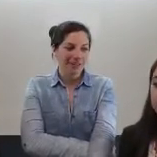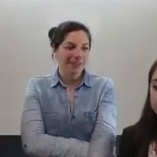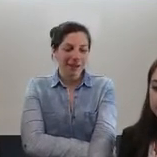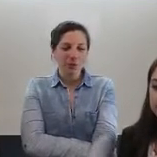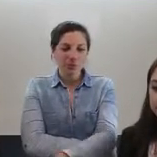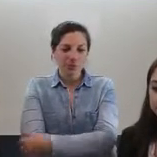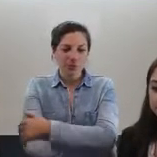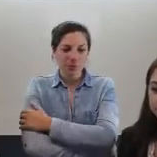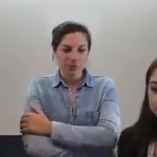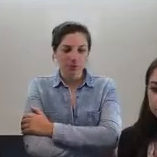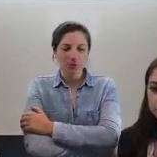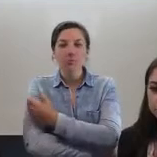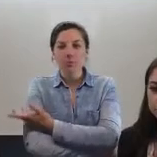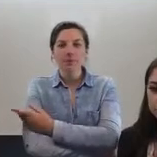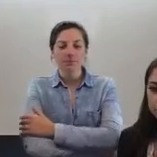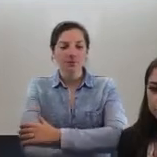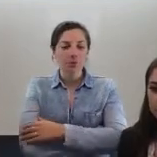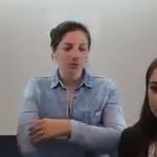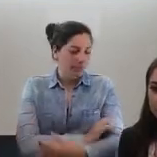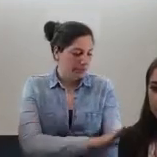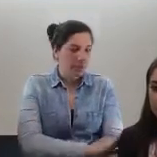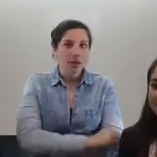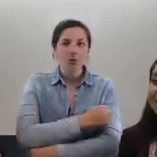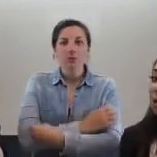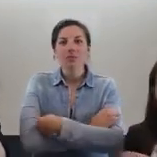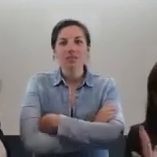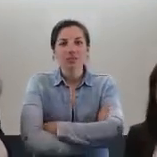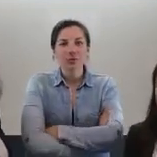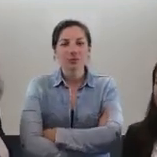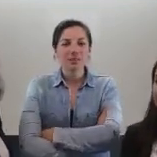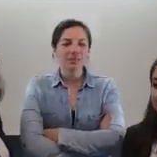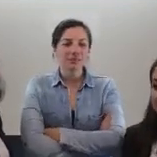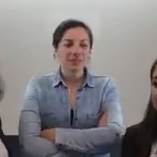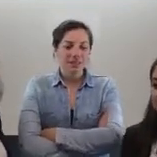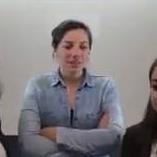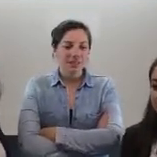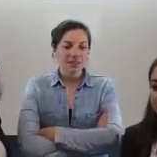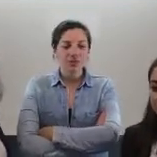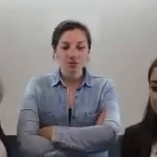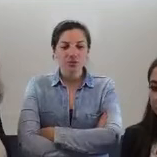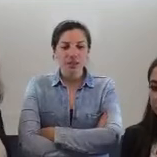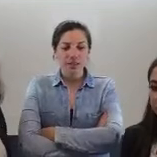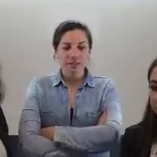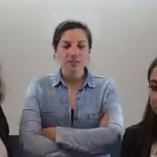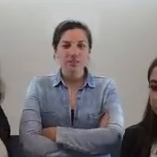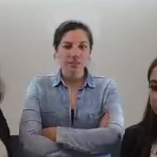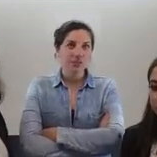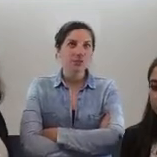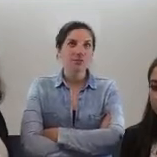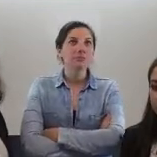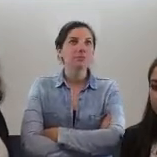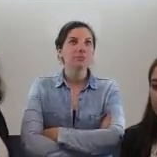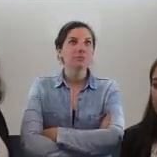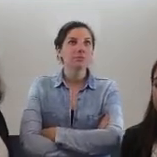uma última boa... é, a última publicação é um dossiê, perdão. Não, Um dossiê pode? sobre artigos na área de ciências